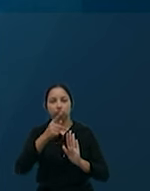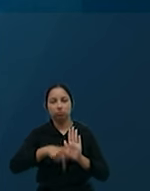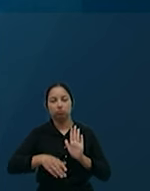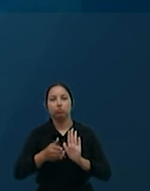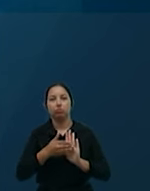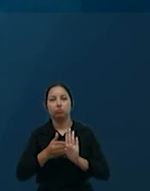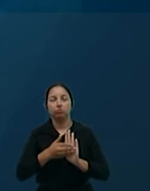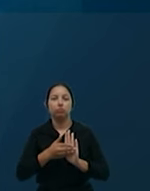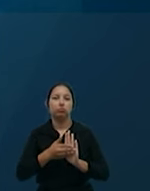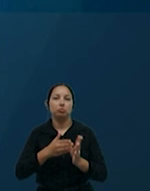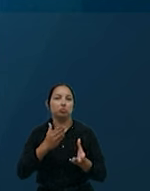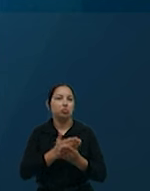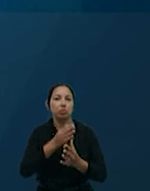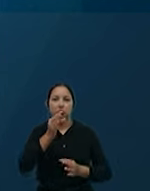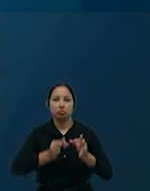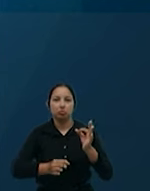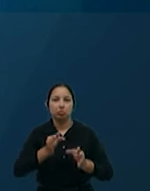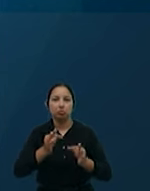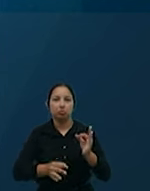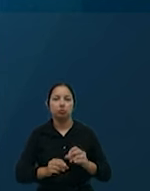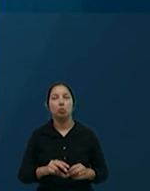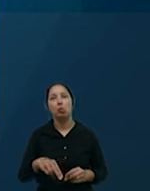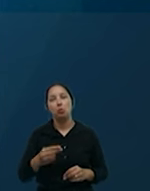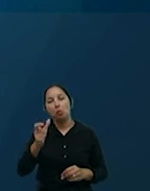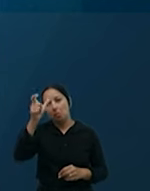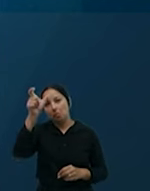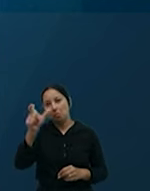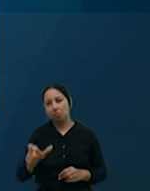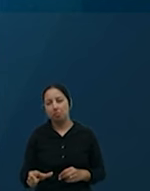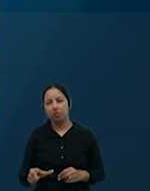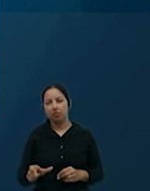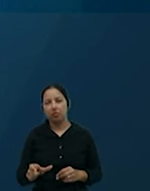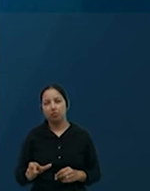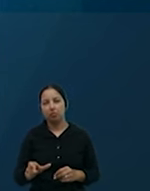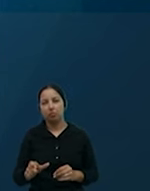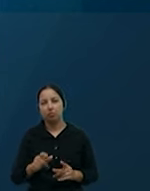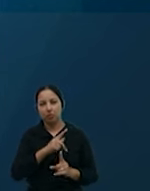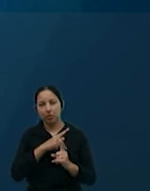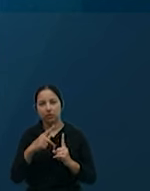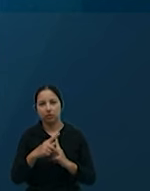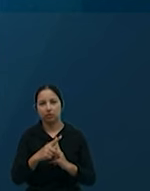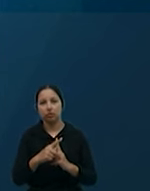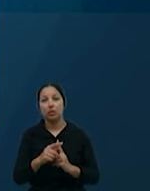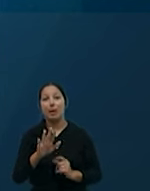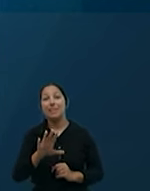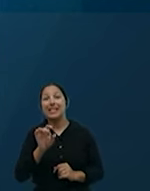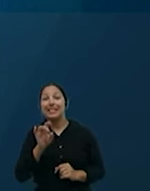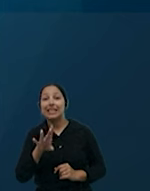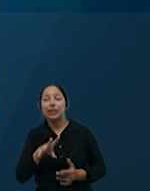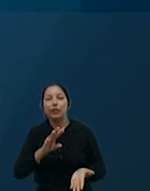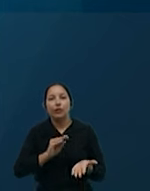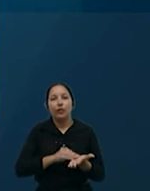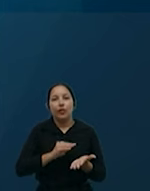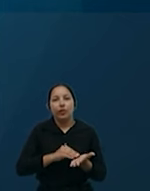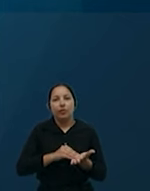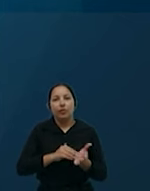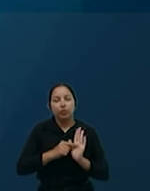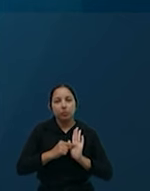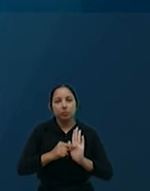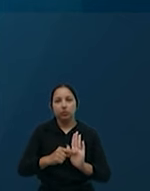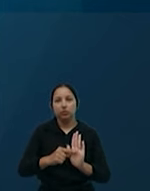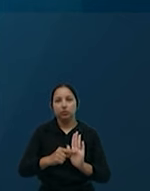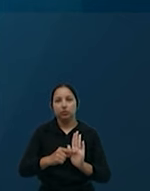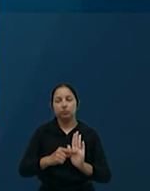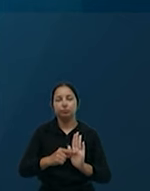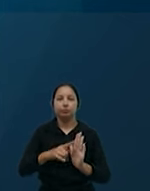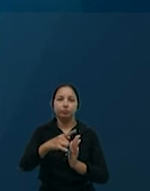perfil profissiográfico previdenciário, nestes casos, a ausência de apresentação tempestiva ao INSS na via